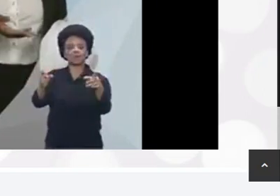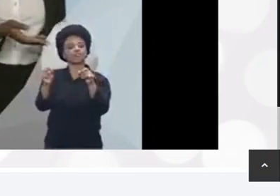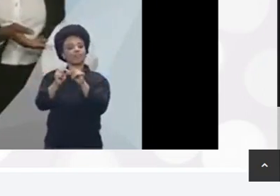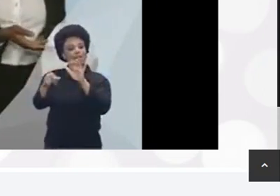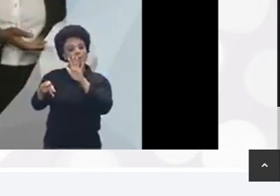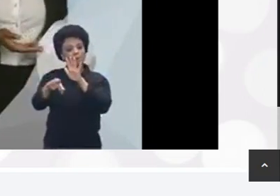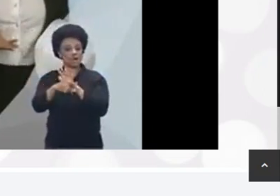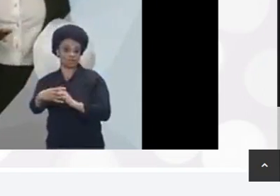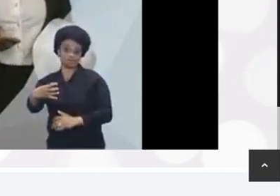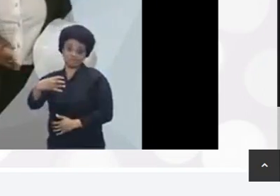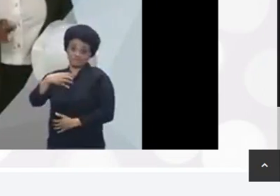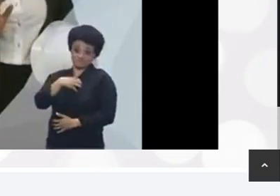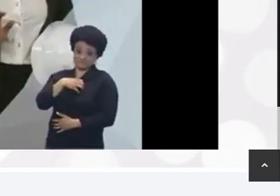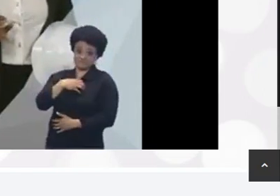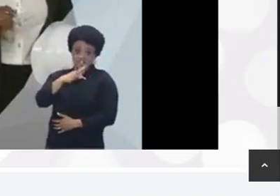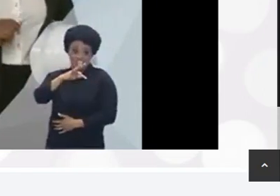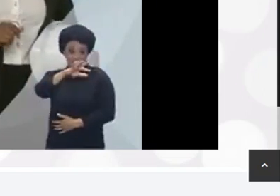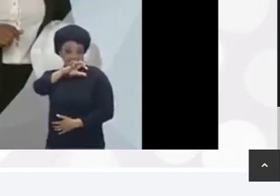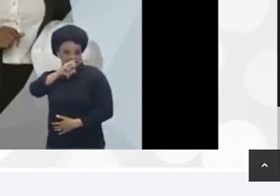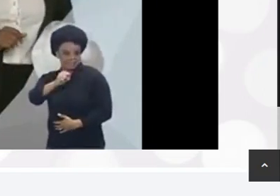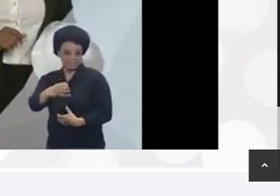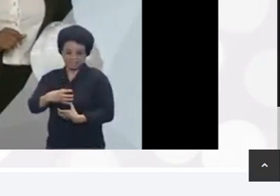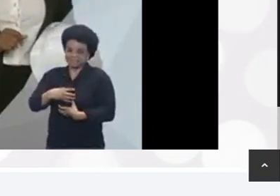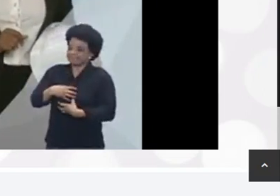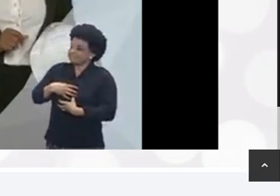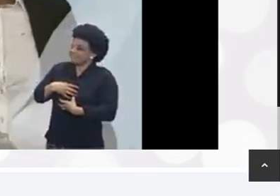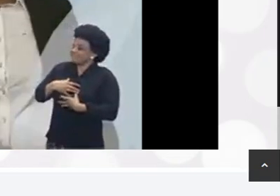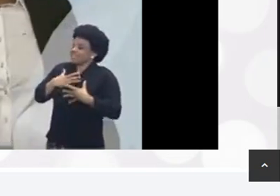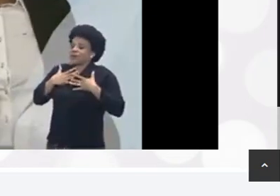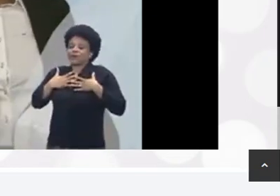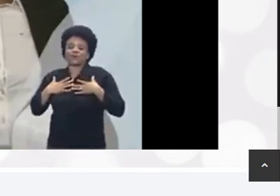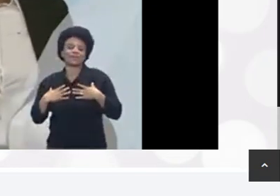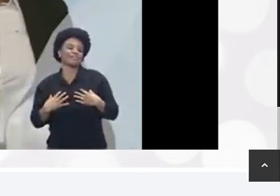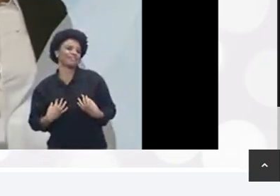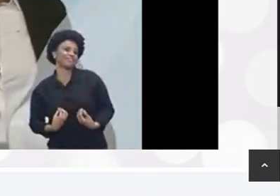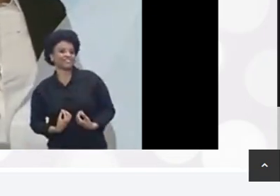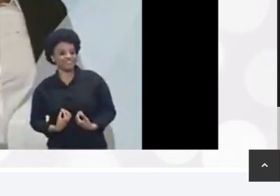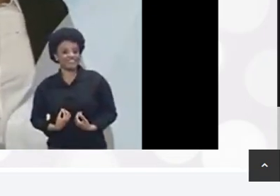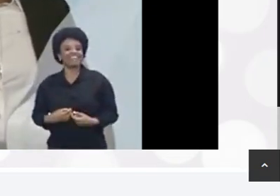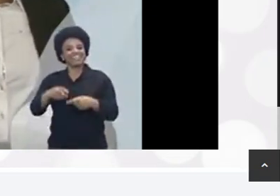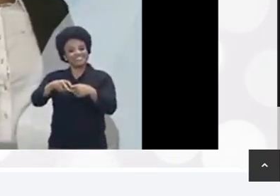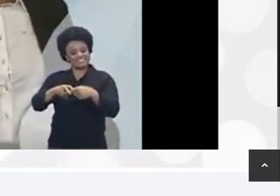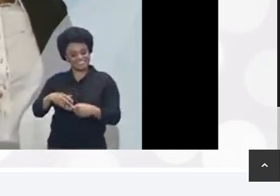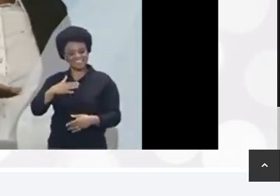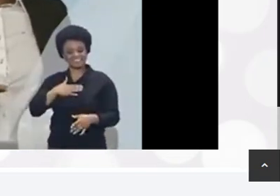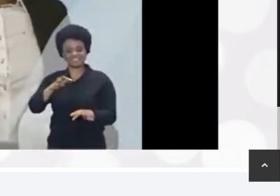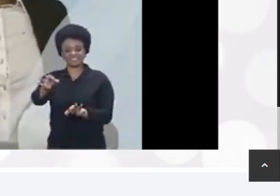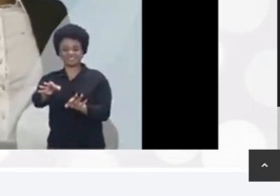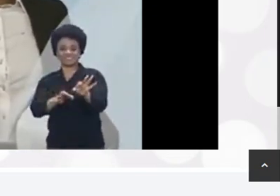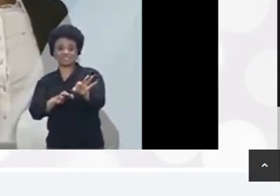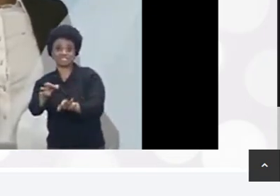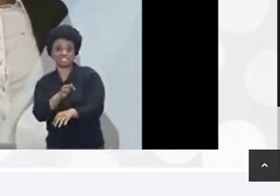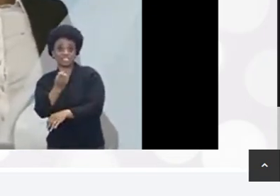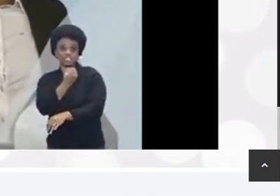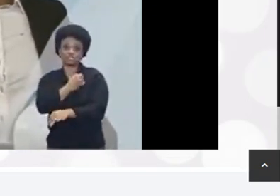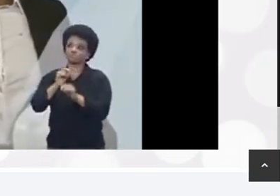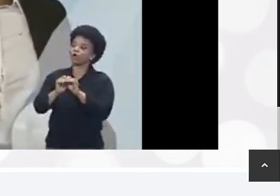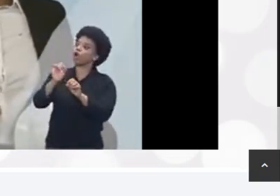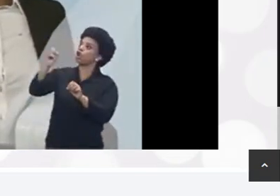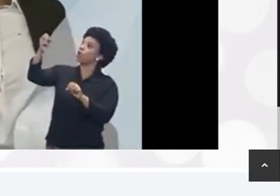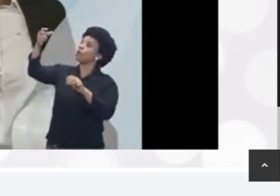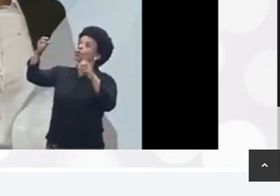formas, texturas e também a sensação de conforto. Por isso, no meu projeto, o número de pontos de luz deve sempre